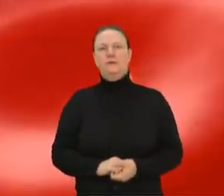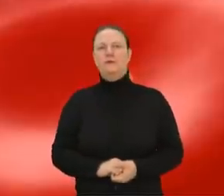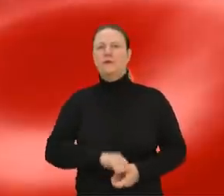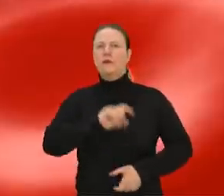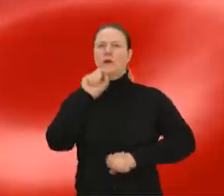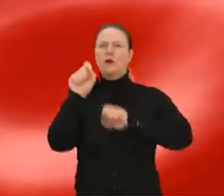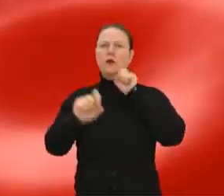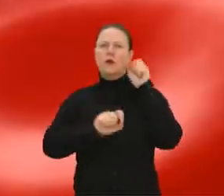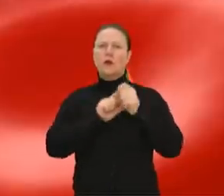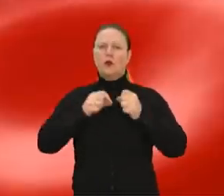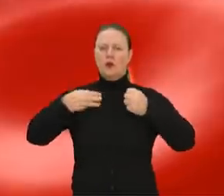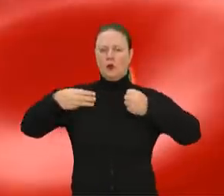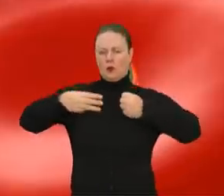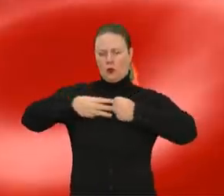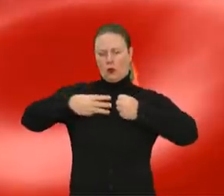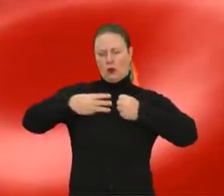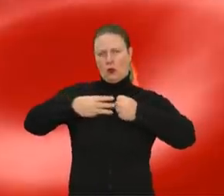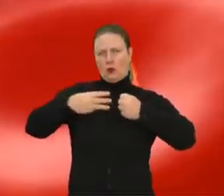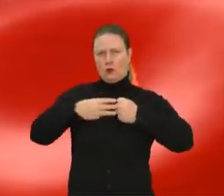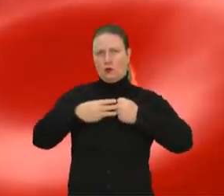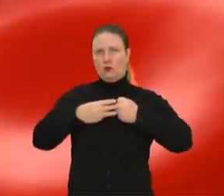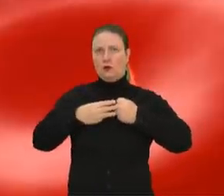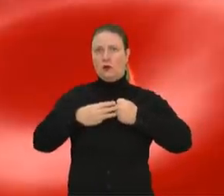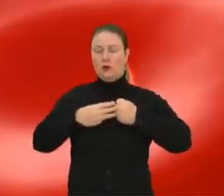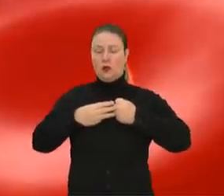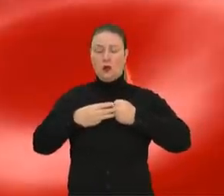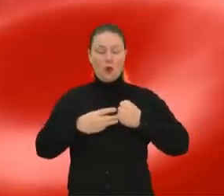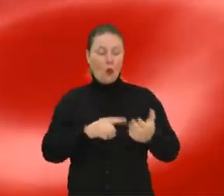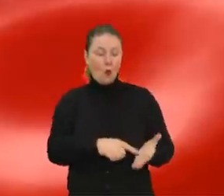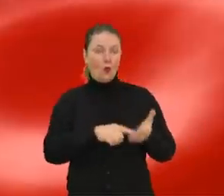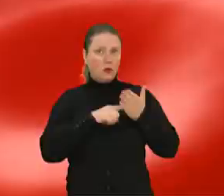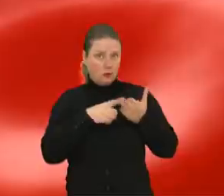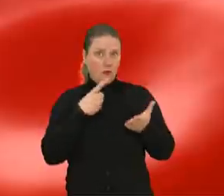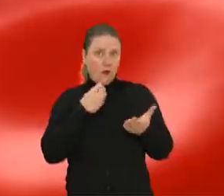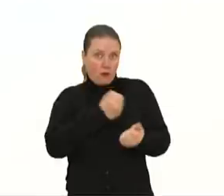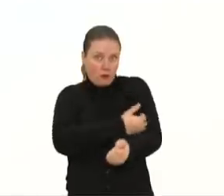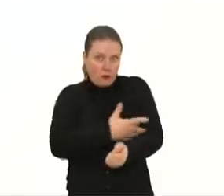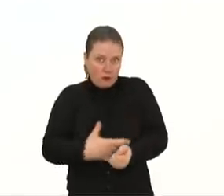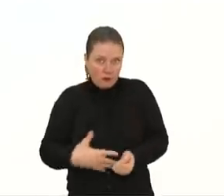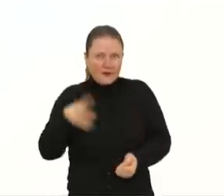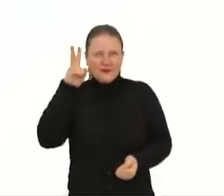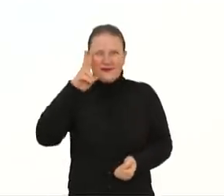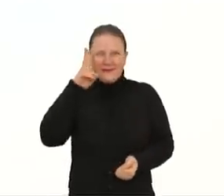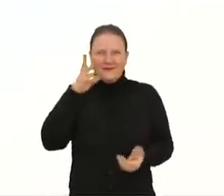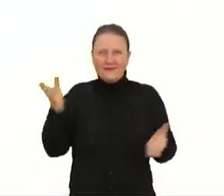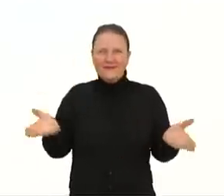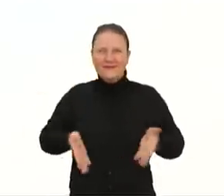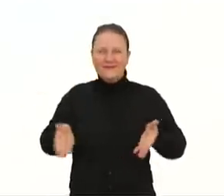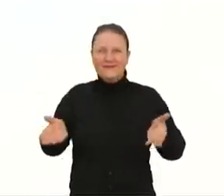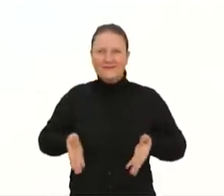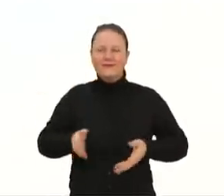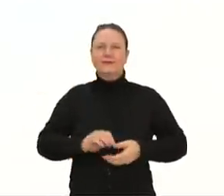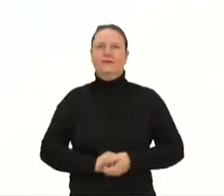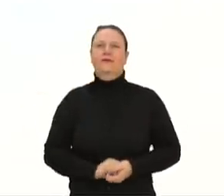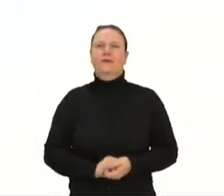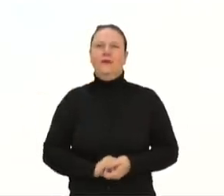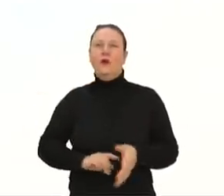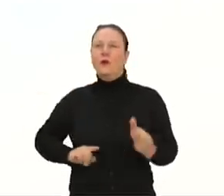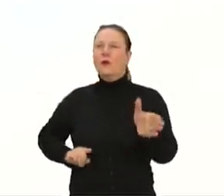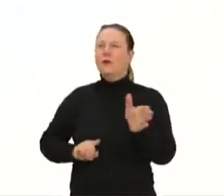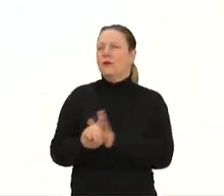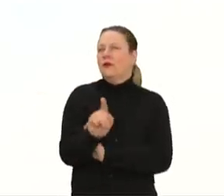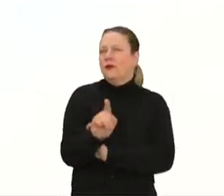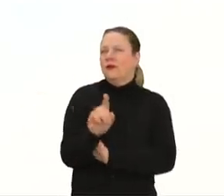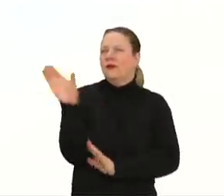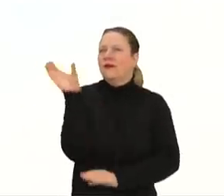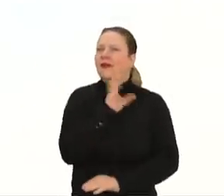Quais são as células, então, presentes no sangue? Vamos relembrar aqui? Vamos relembrar com um quiz, com